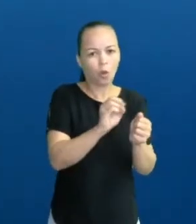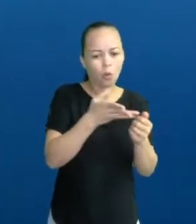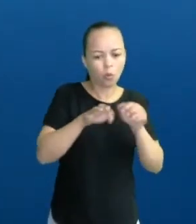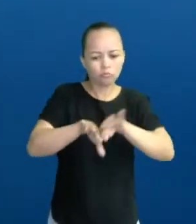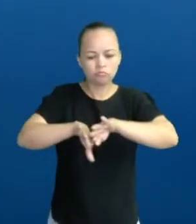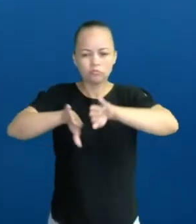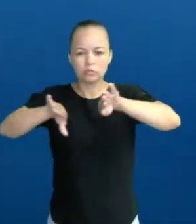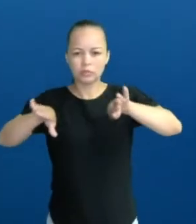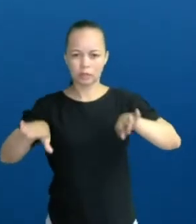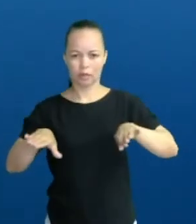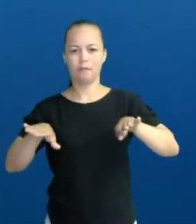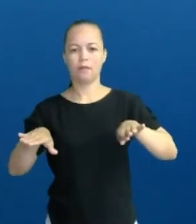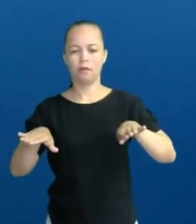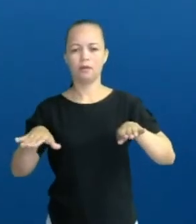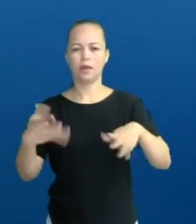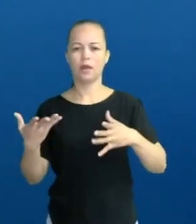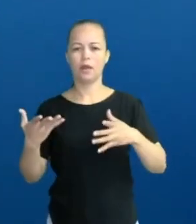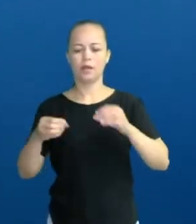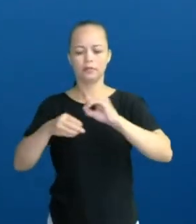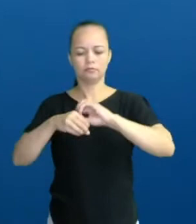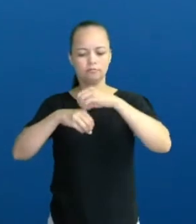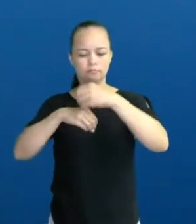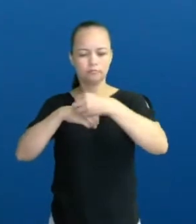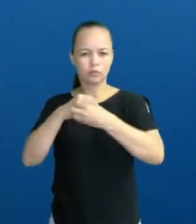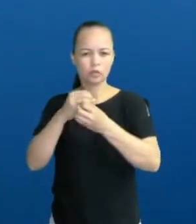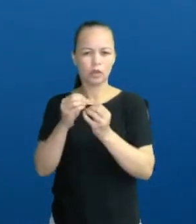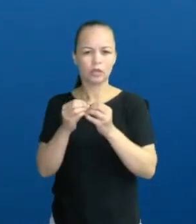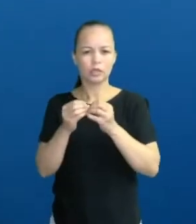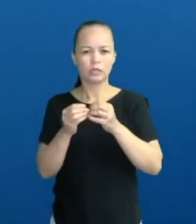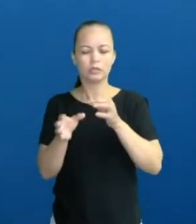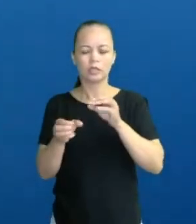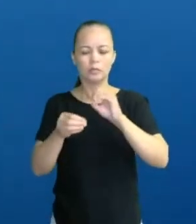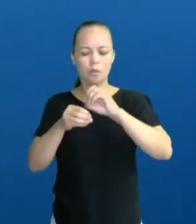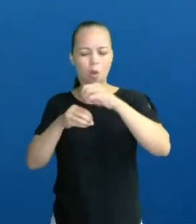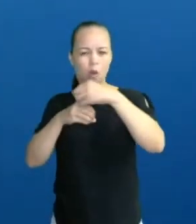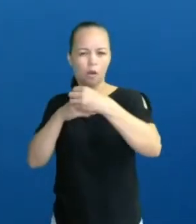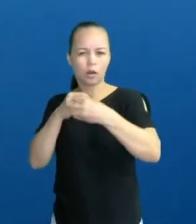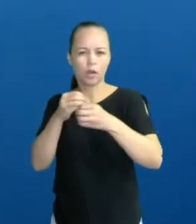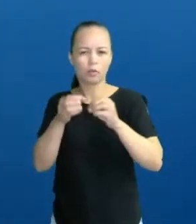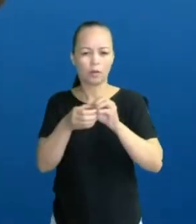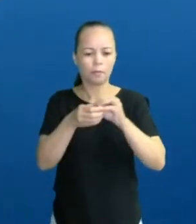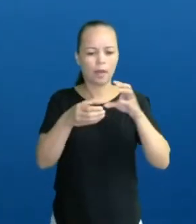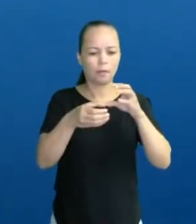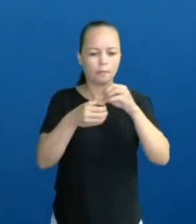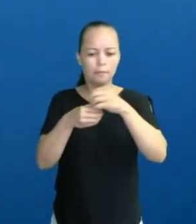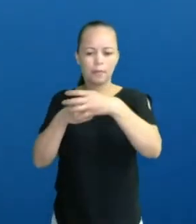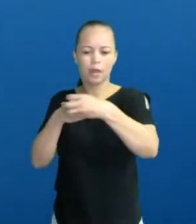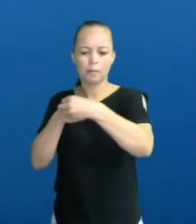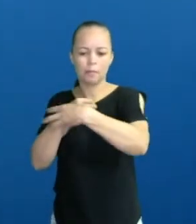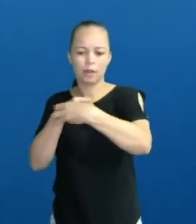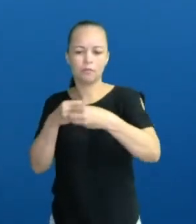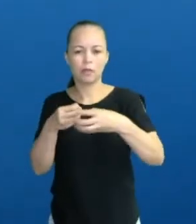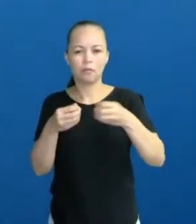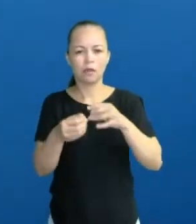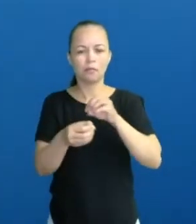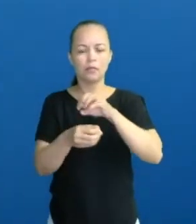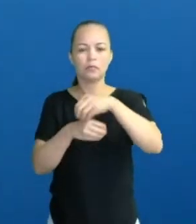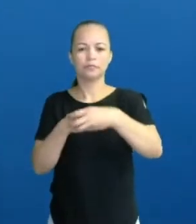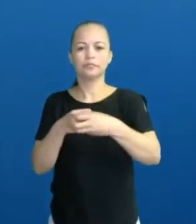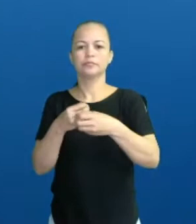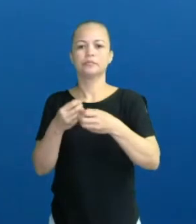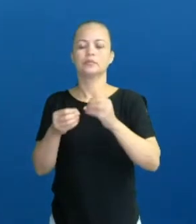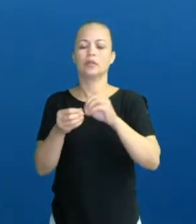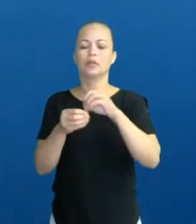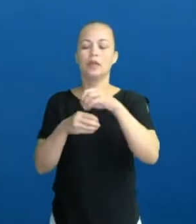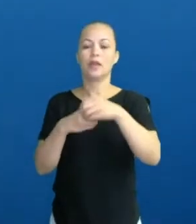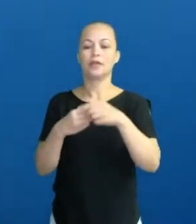essas espécies, essas moléculas que estão interagindo de molécula para molécula, teve a interação de molécula para molécula.